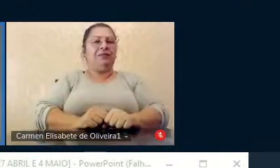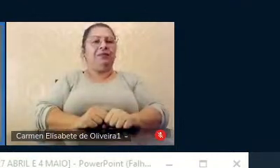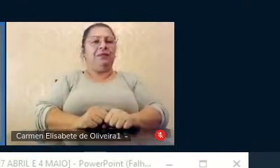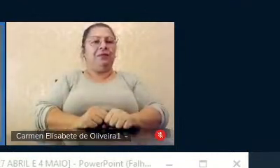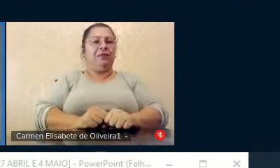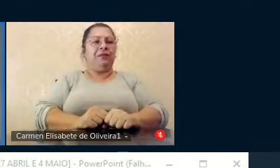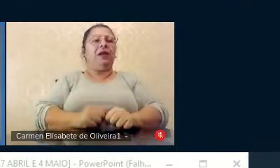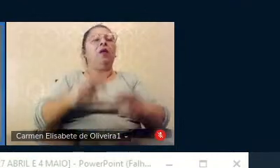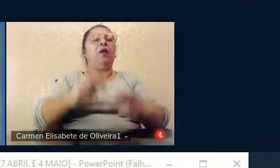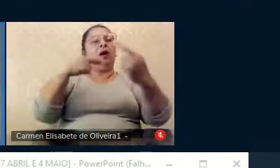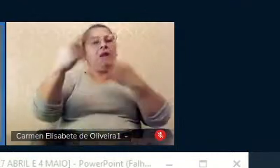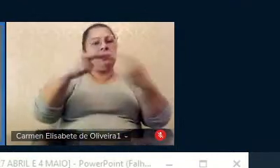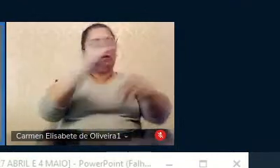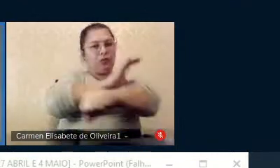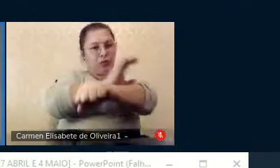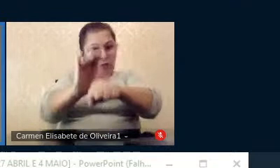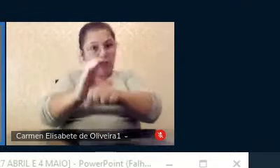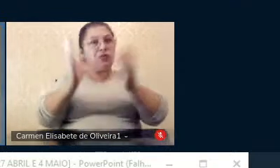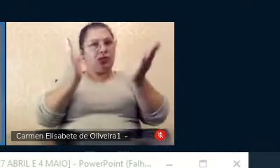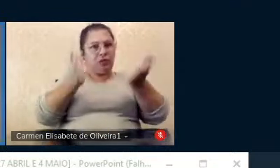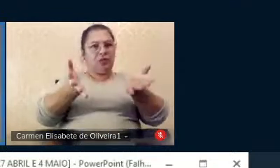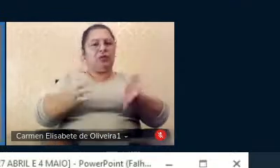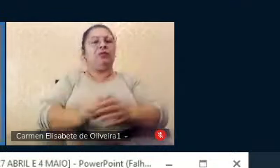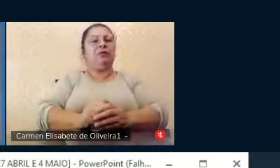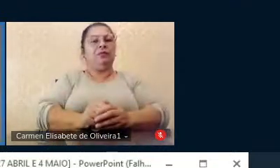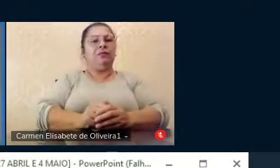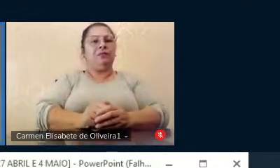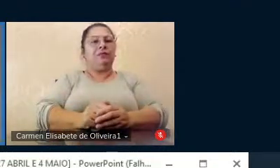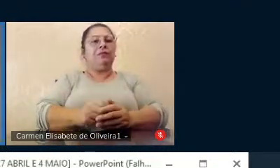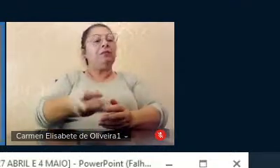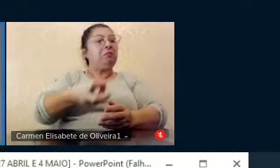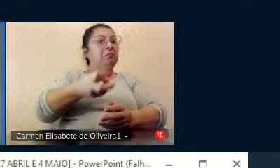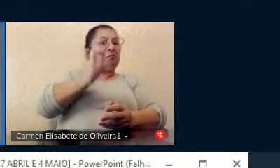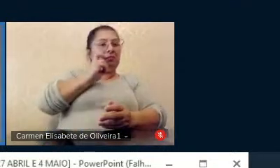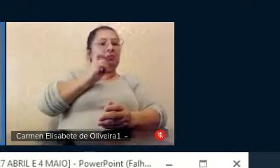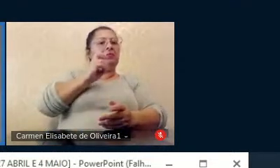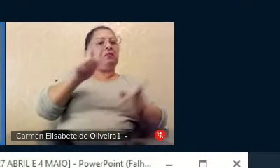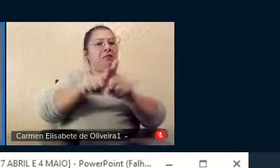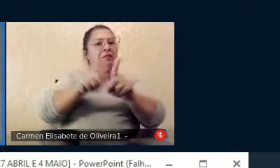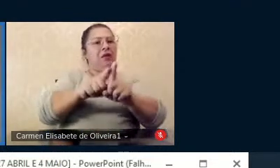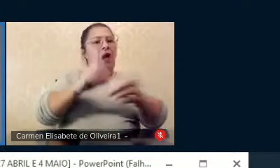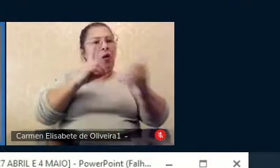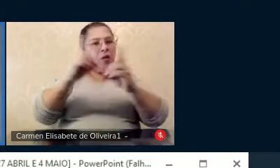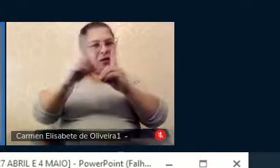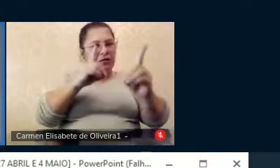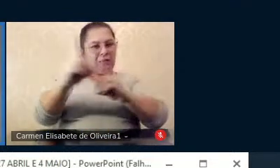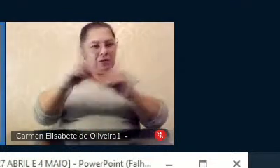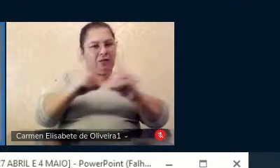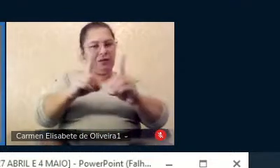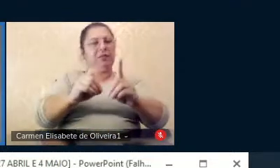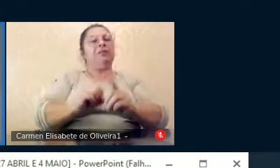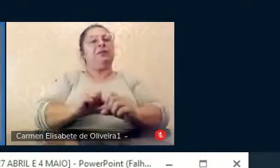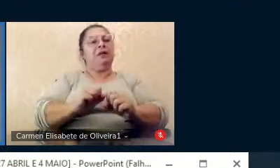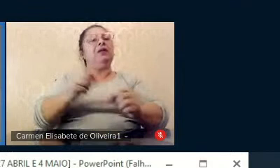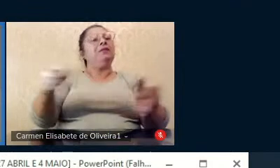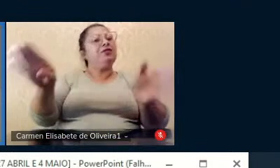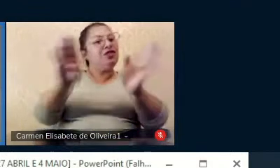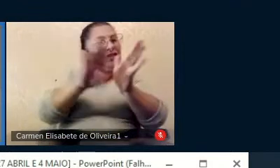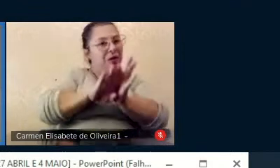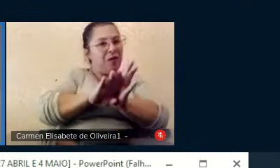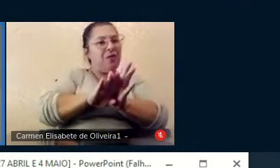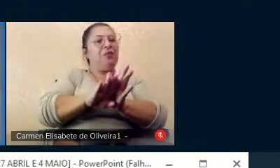relação ao curso, seria isso, né? E eu vi que agora a nossa querida coordenadora do NEADUNI